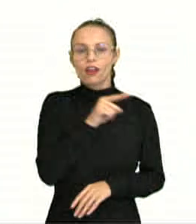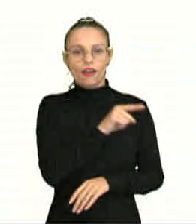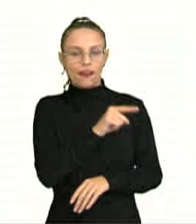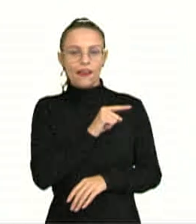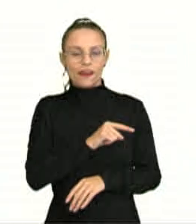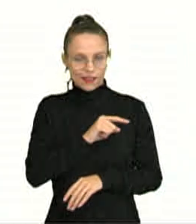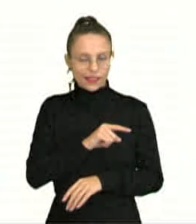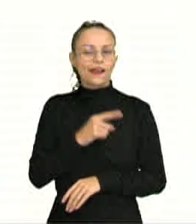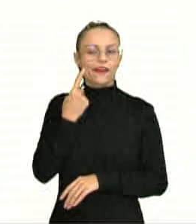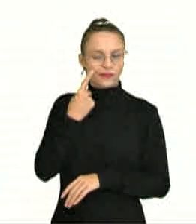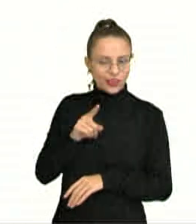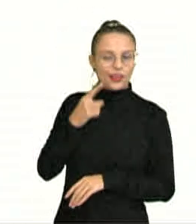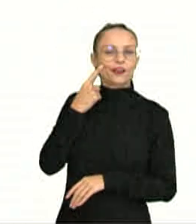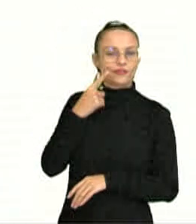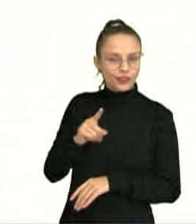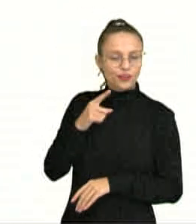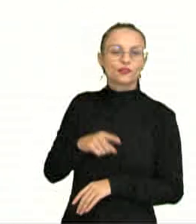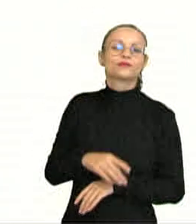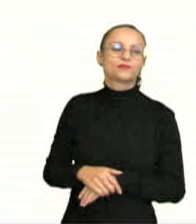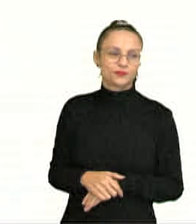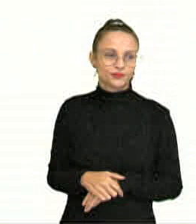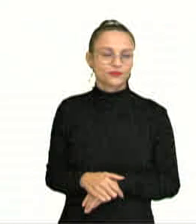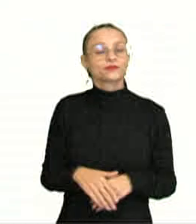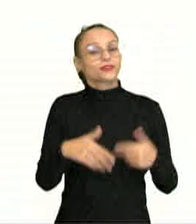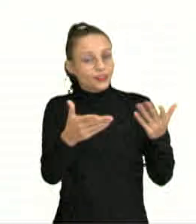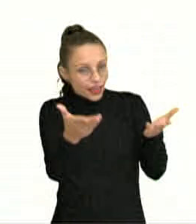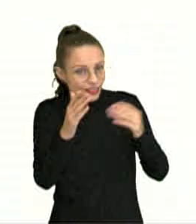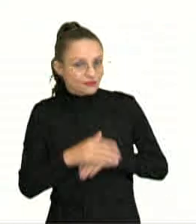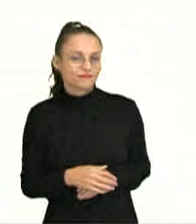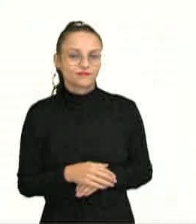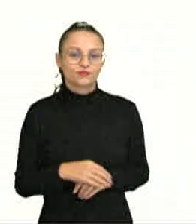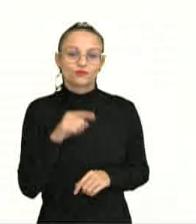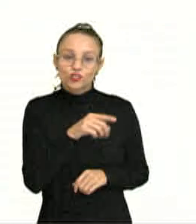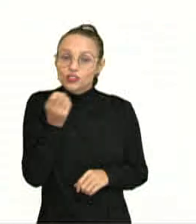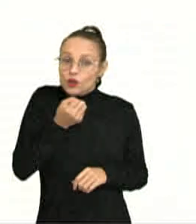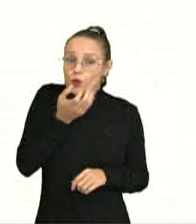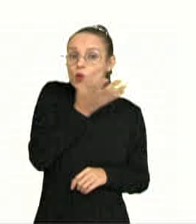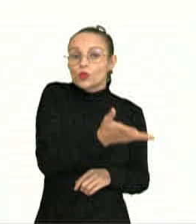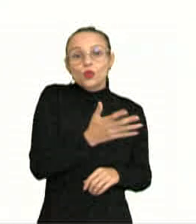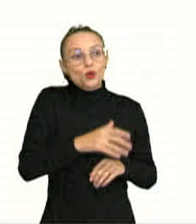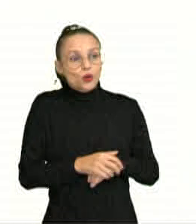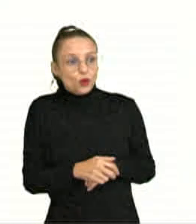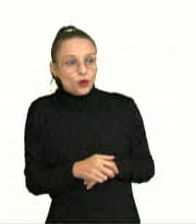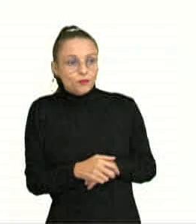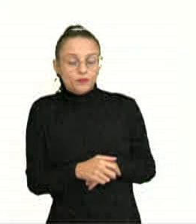ia te pegando, servindo de babá. Aí, quando tu